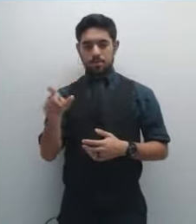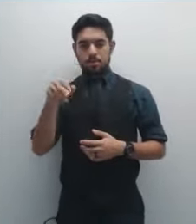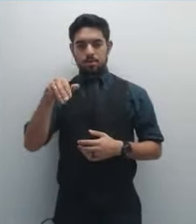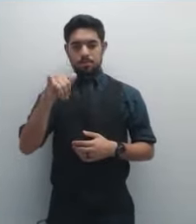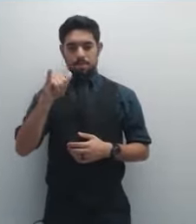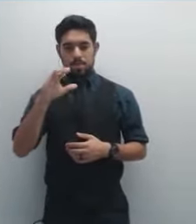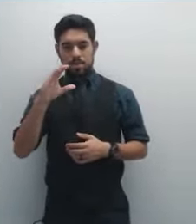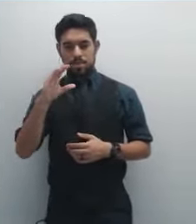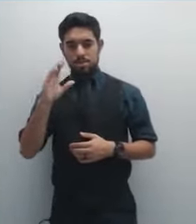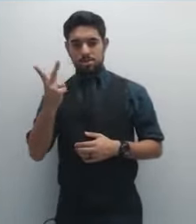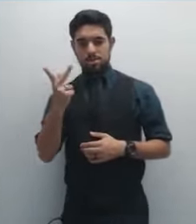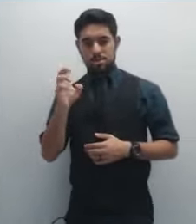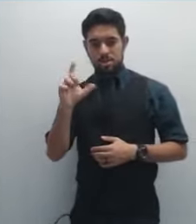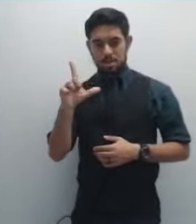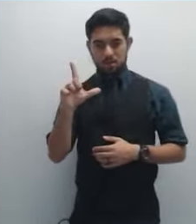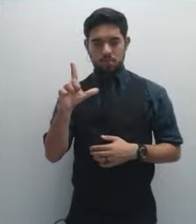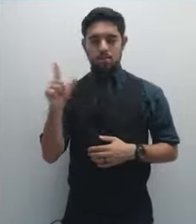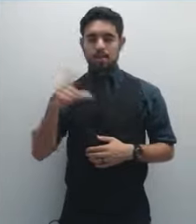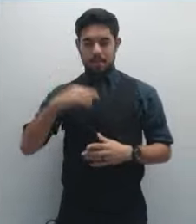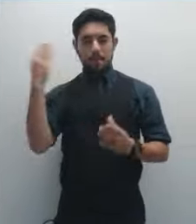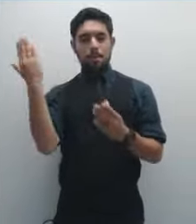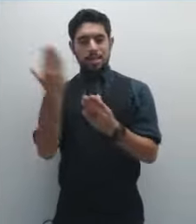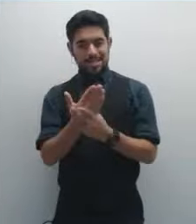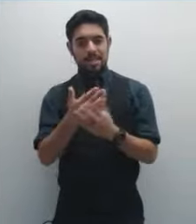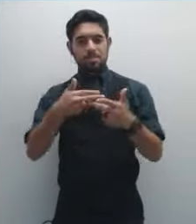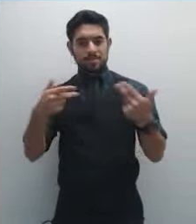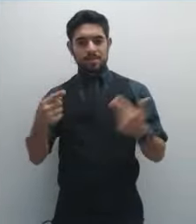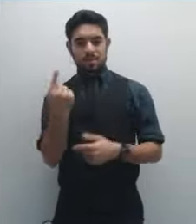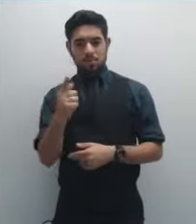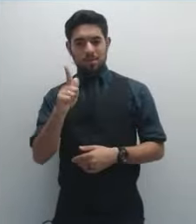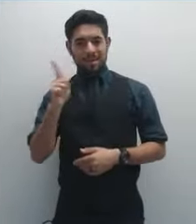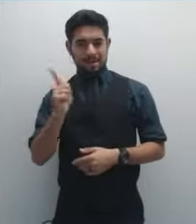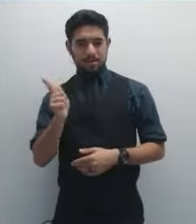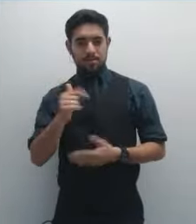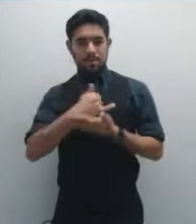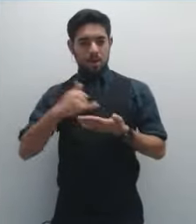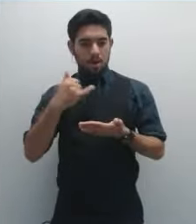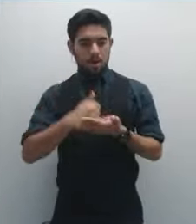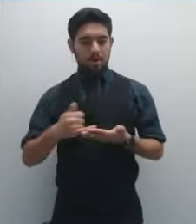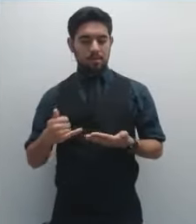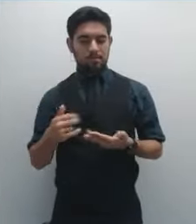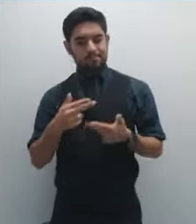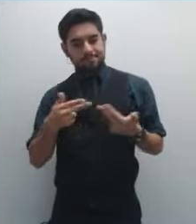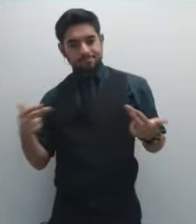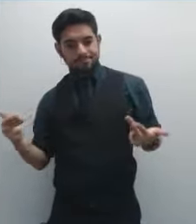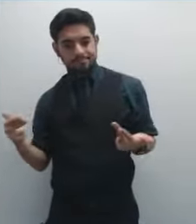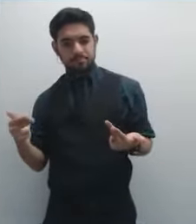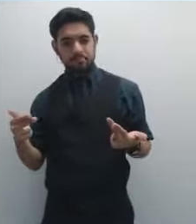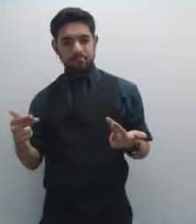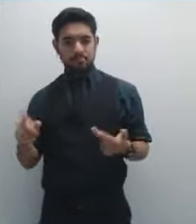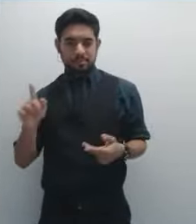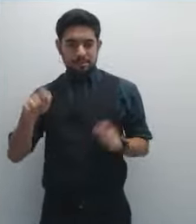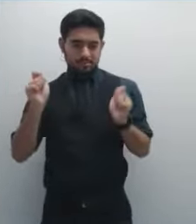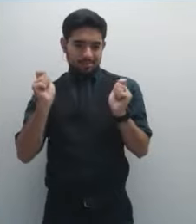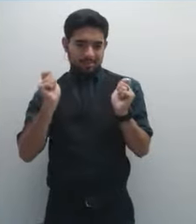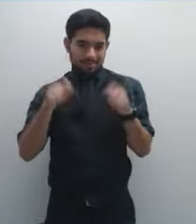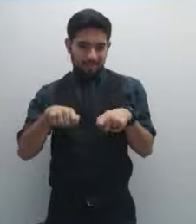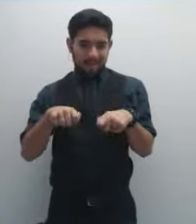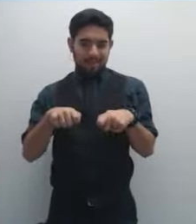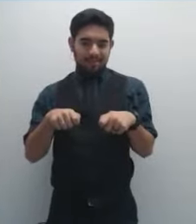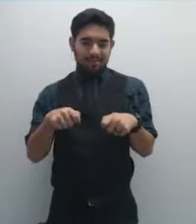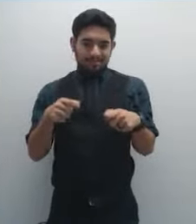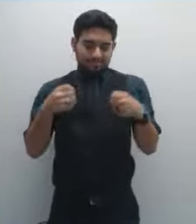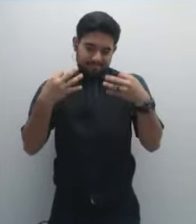primário, ele foi processado por uma grama de maconha. Não sei, será que isso realmente afastaria, ou seja,